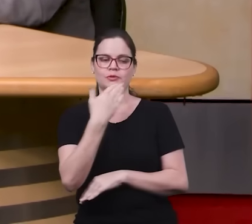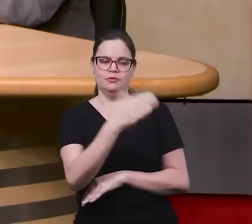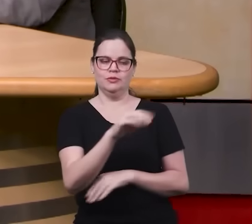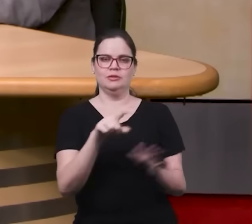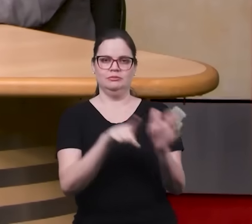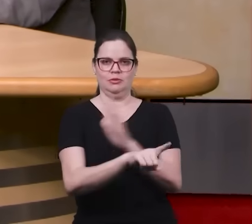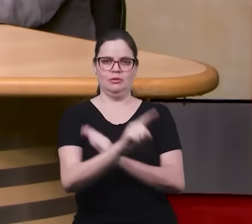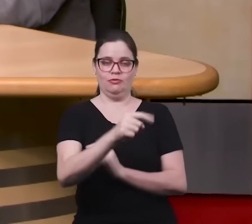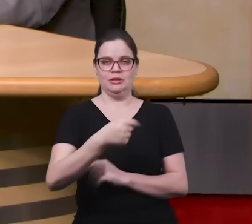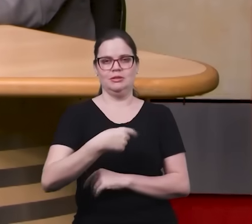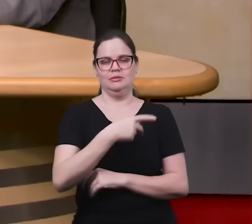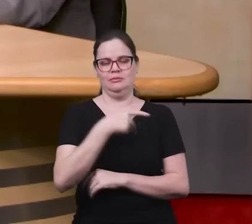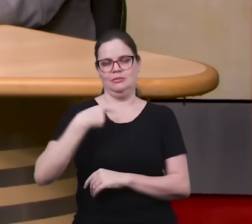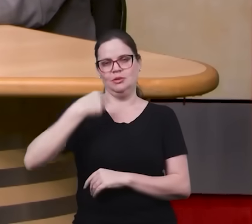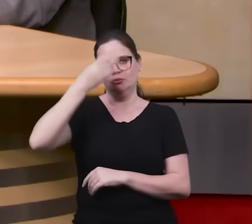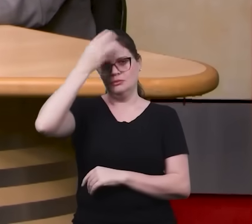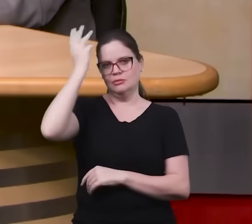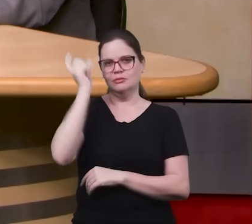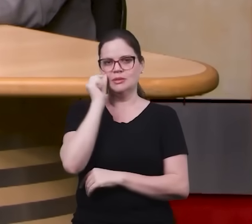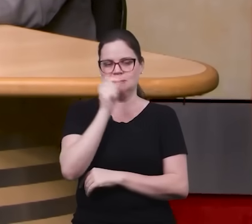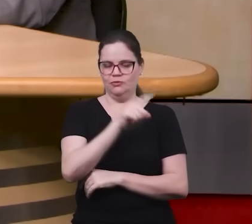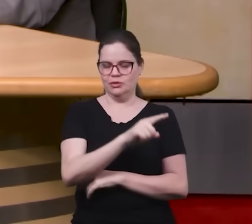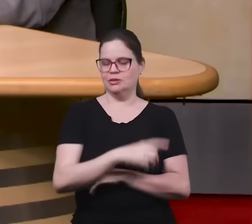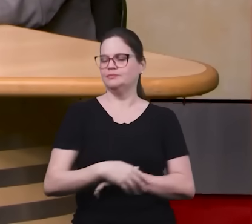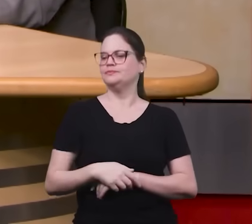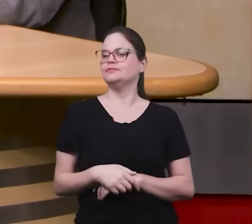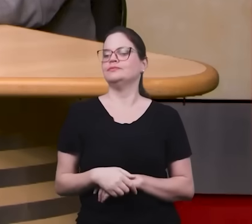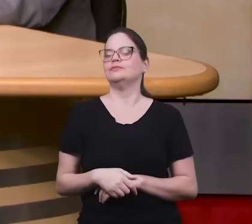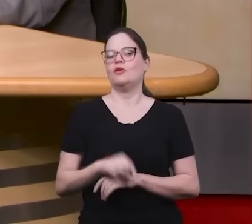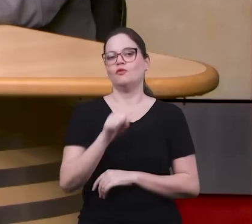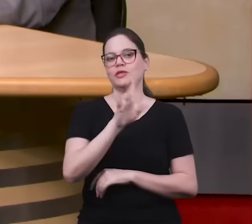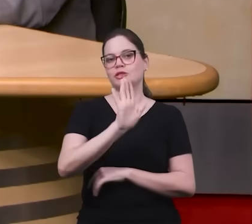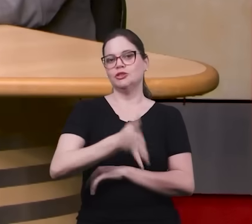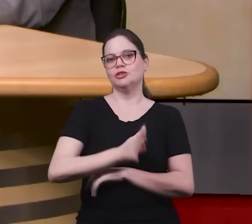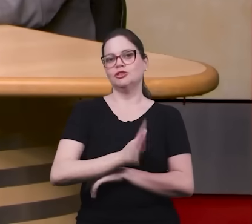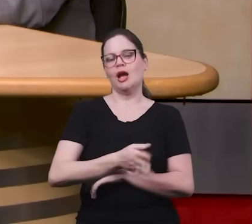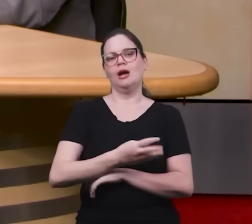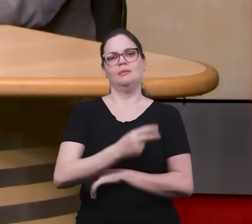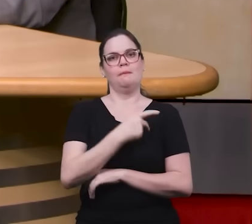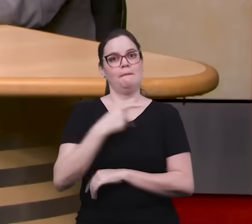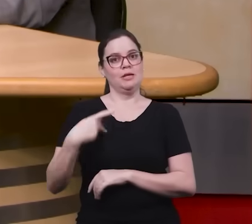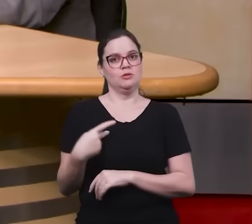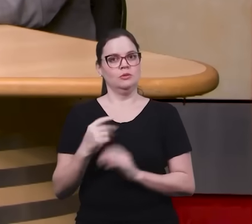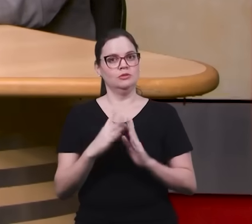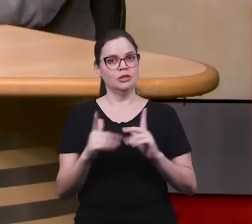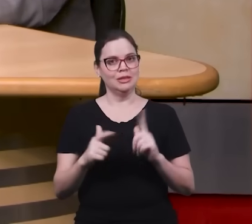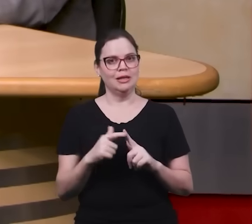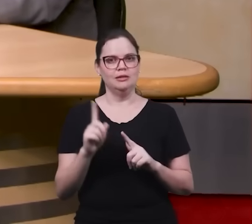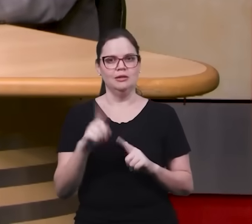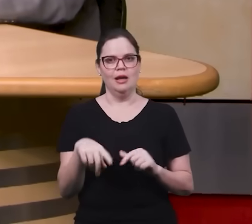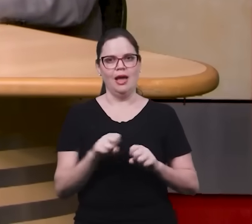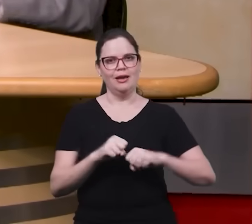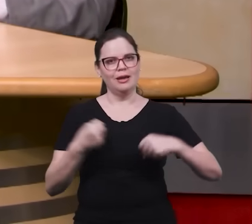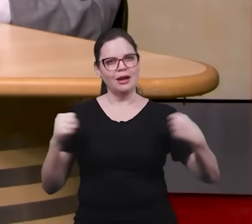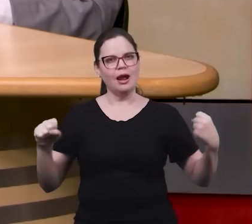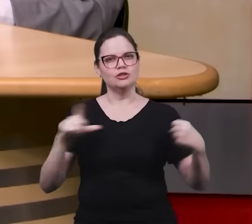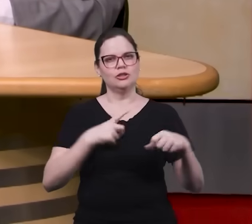Marcelo, esse dom, você que é pastor, que é já de igreja grande, o Sérgio também,